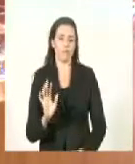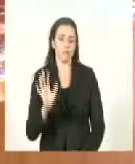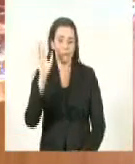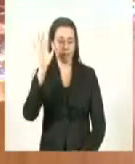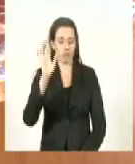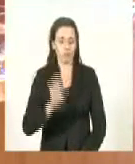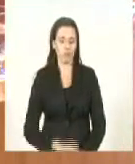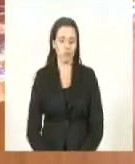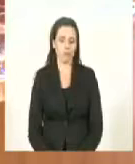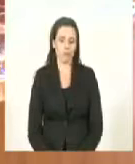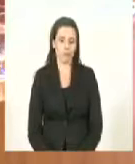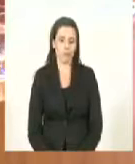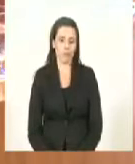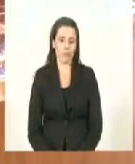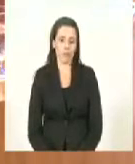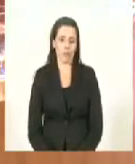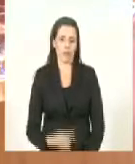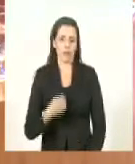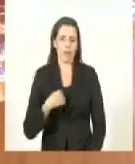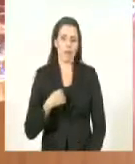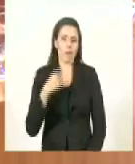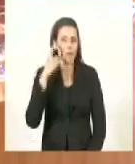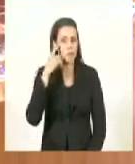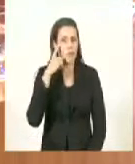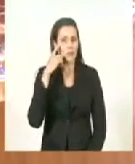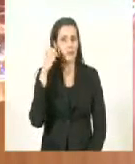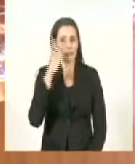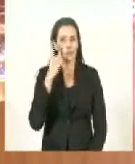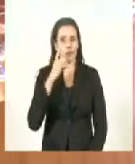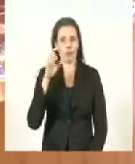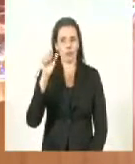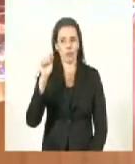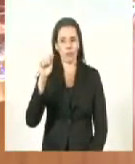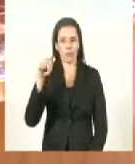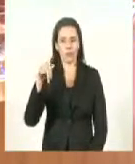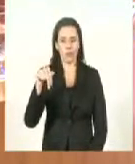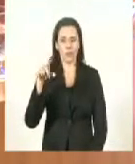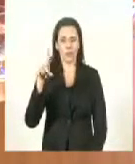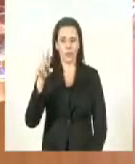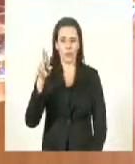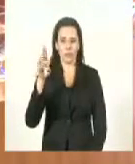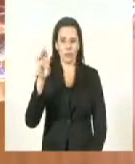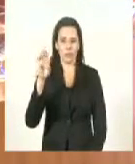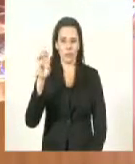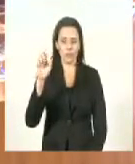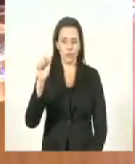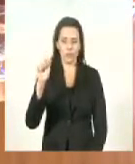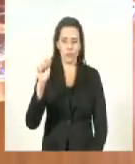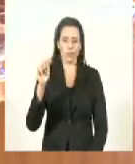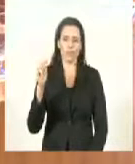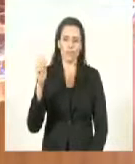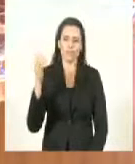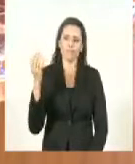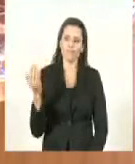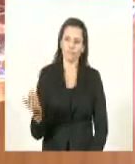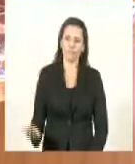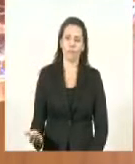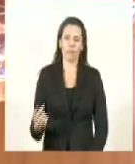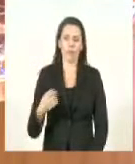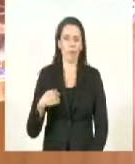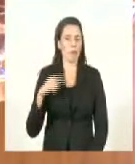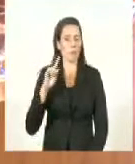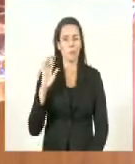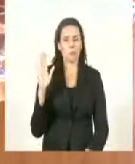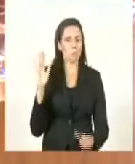Vossa Excelência faz muitas ilações, aqui eu queria fazer um registro que discordo da posição do deputado Adriano